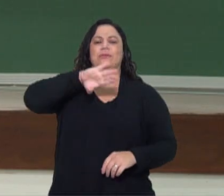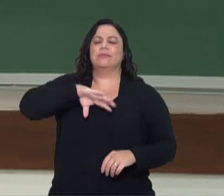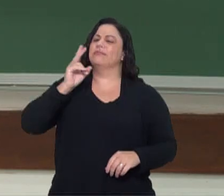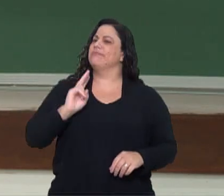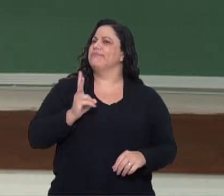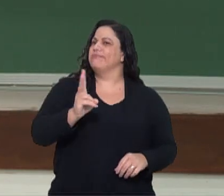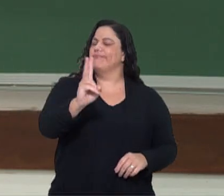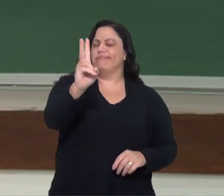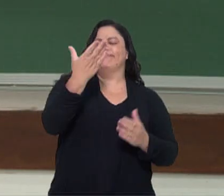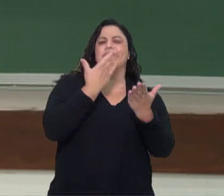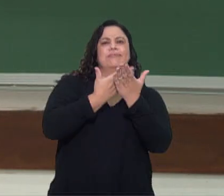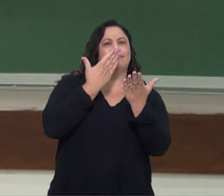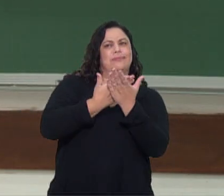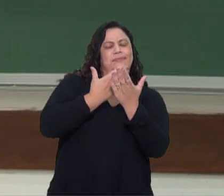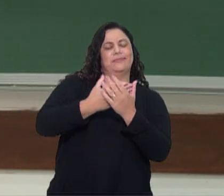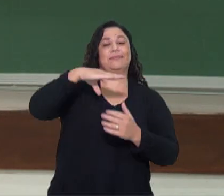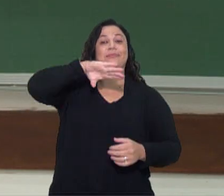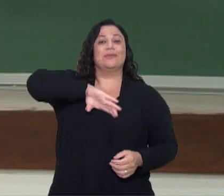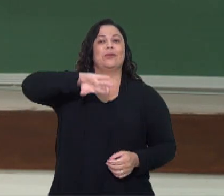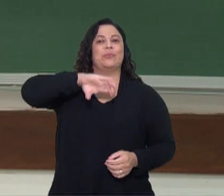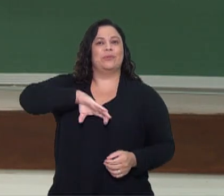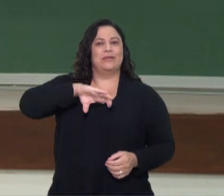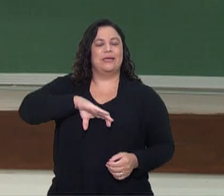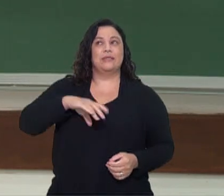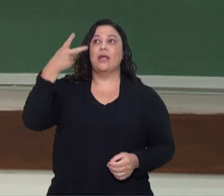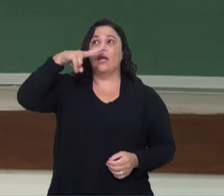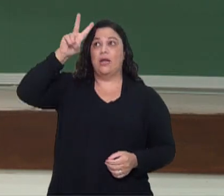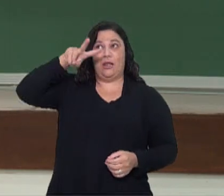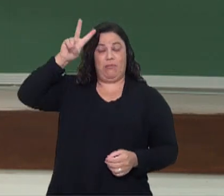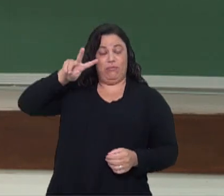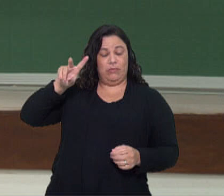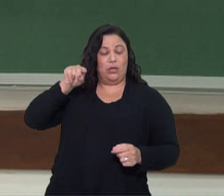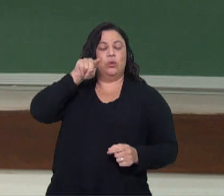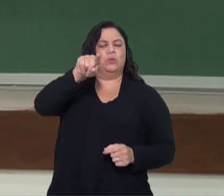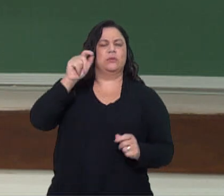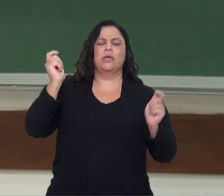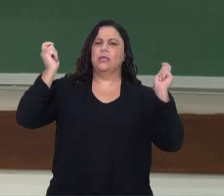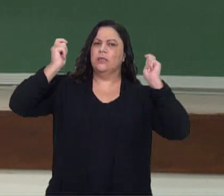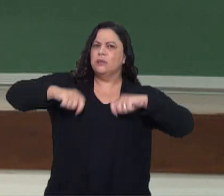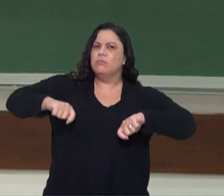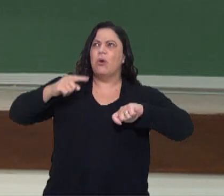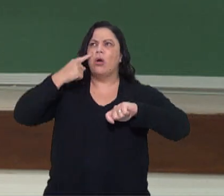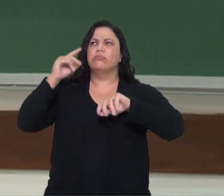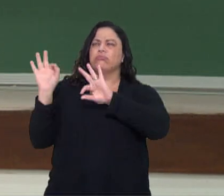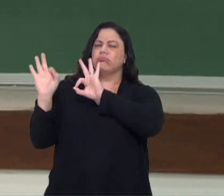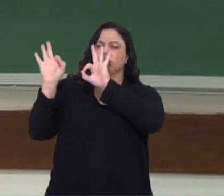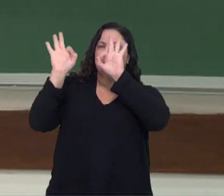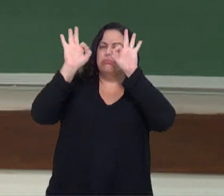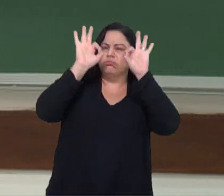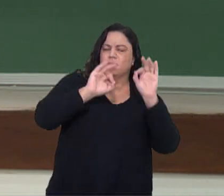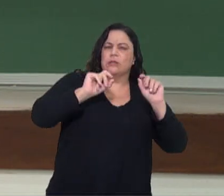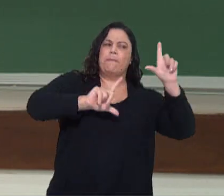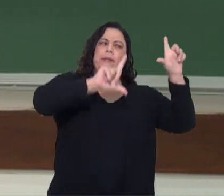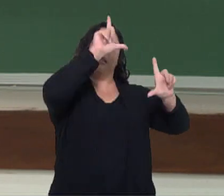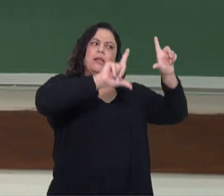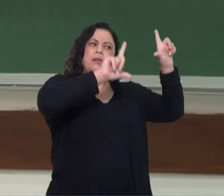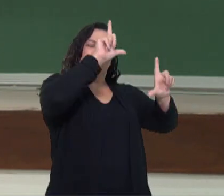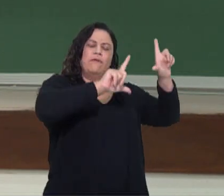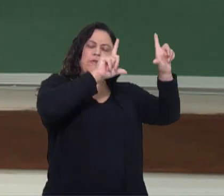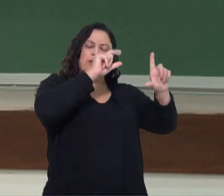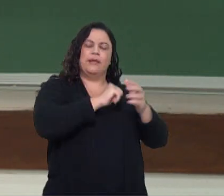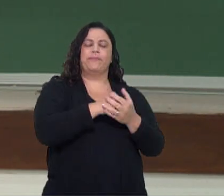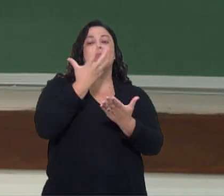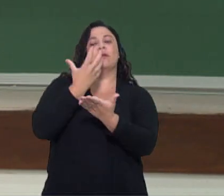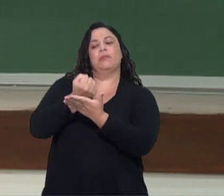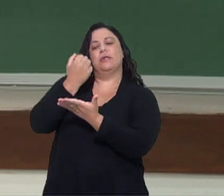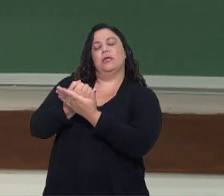às nossas aulas de língua portuguesa. Lembrando que vocês podem assistir essa aula pela TV aberta, pelo aplicativo Aula Paraná